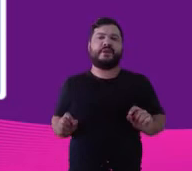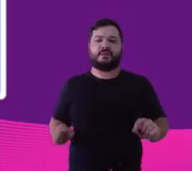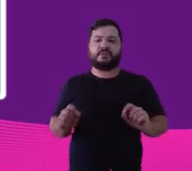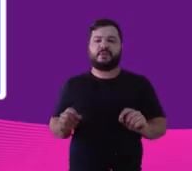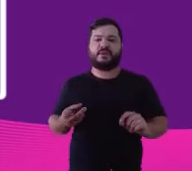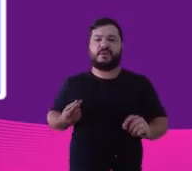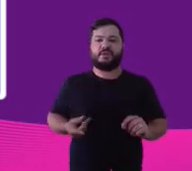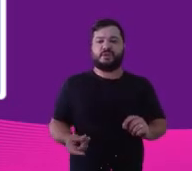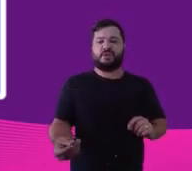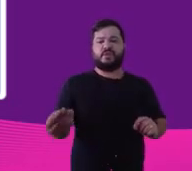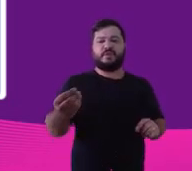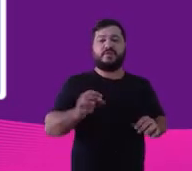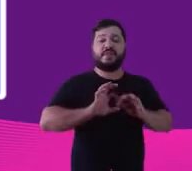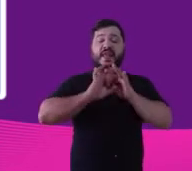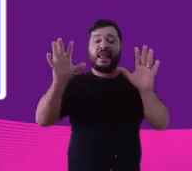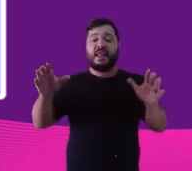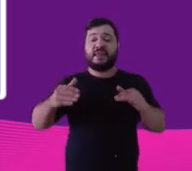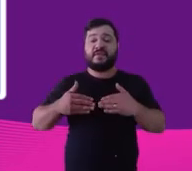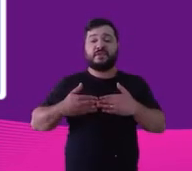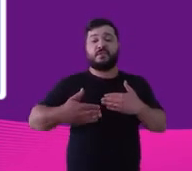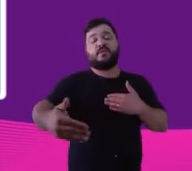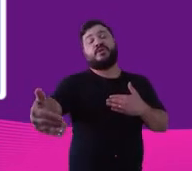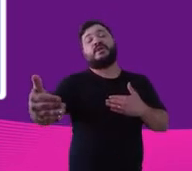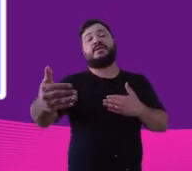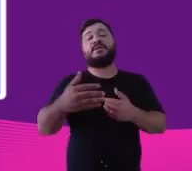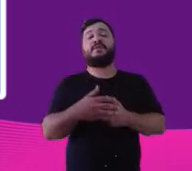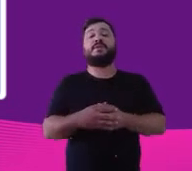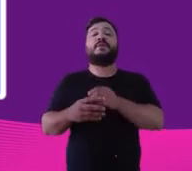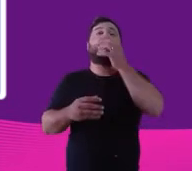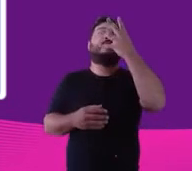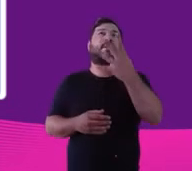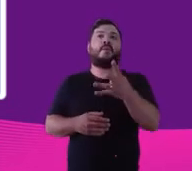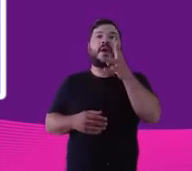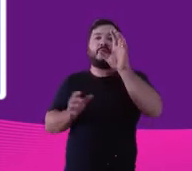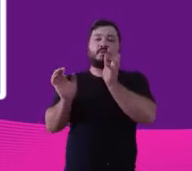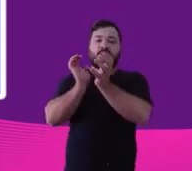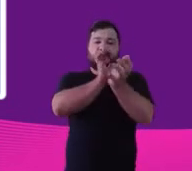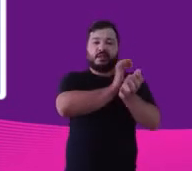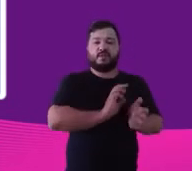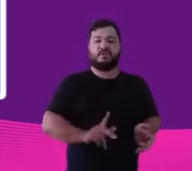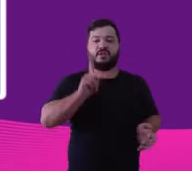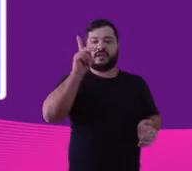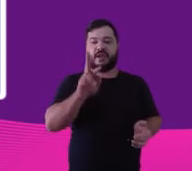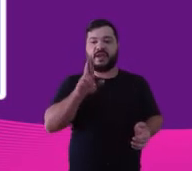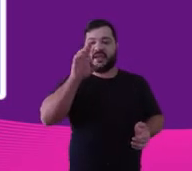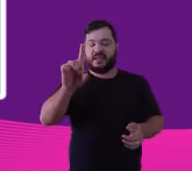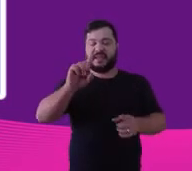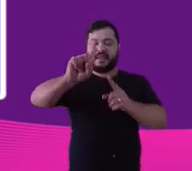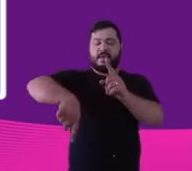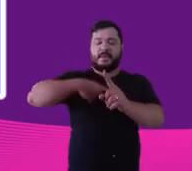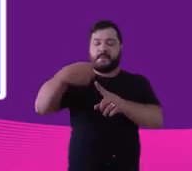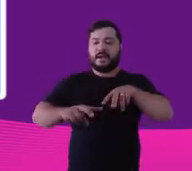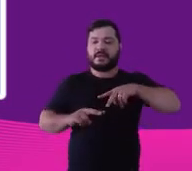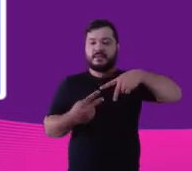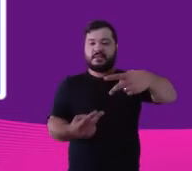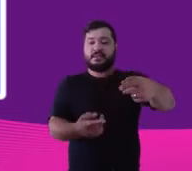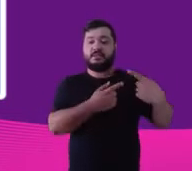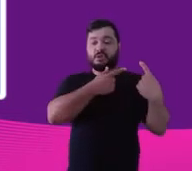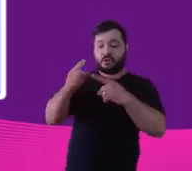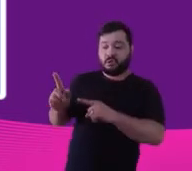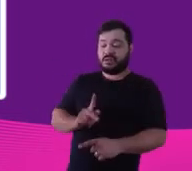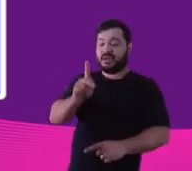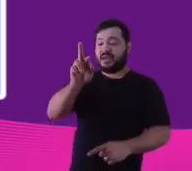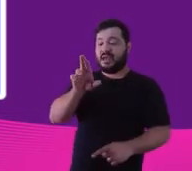sobrevida livre de progressão uma superioridade para quatro ciclos de KLB mais distante contra